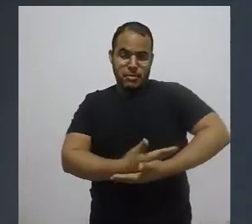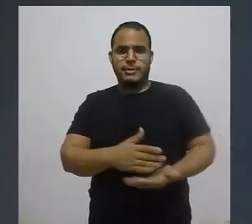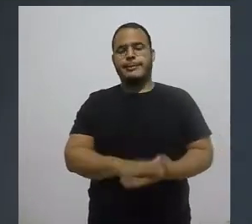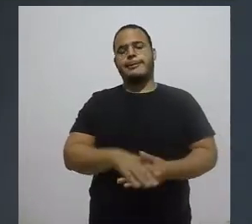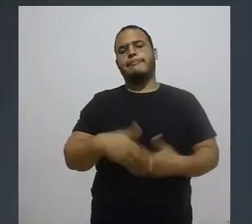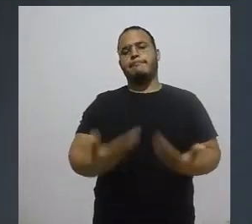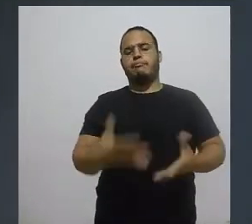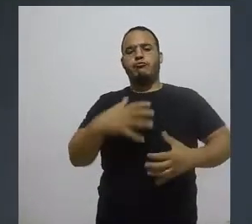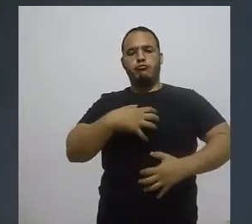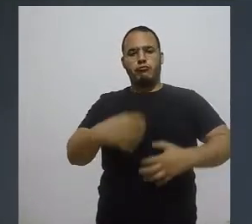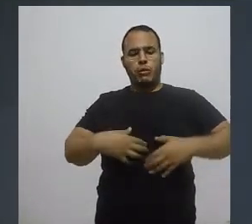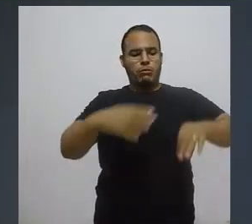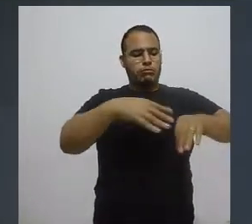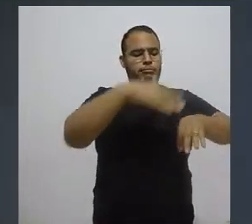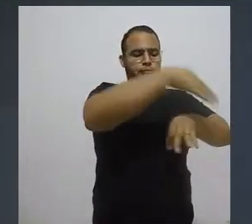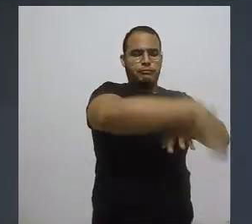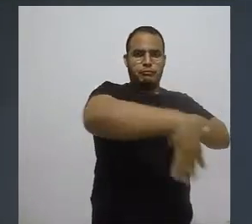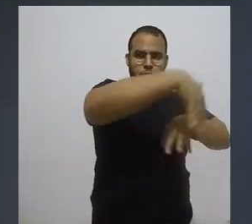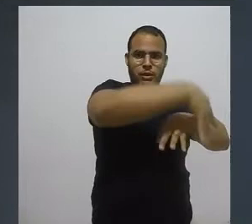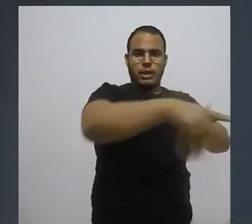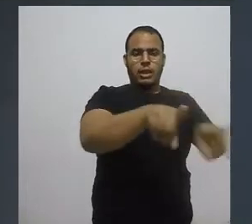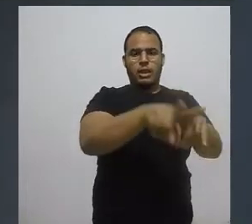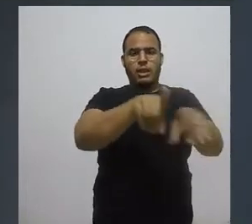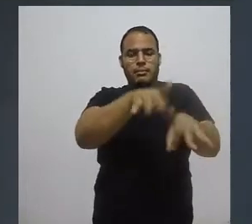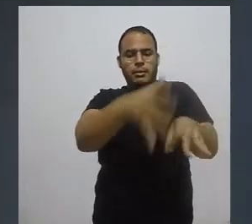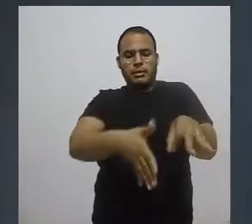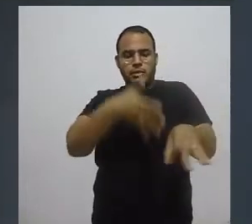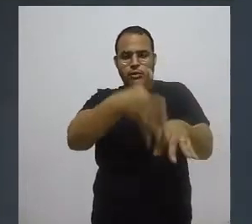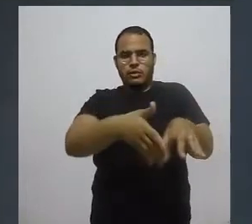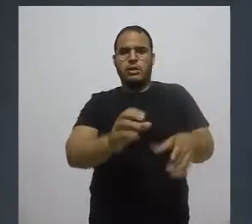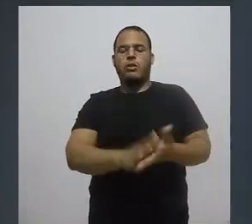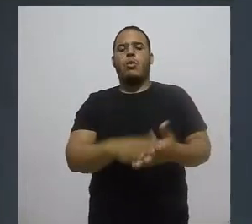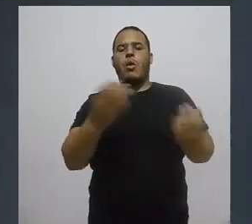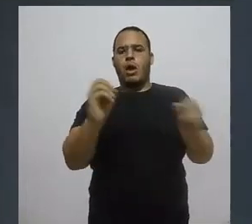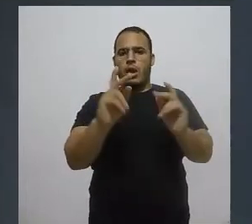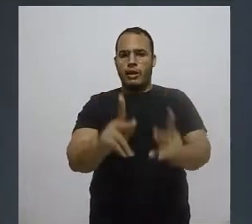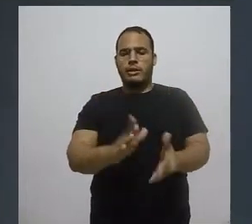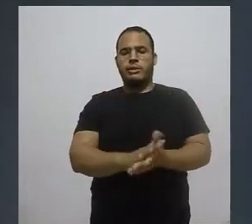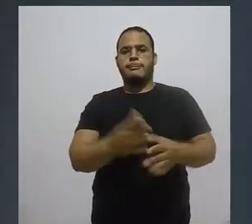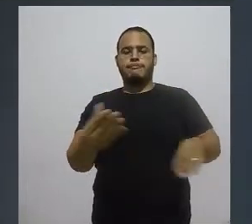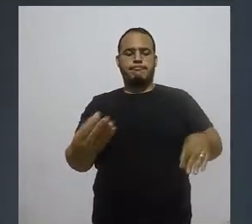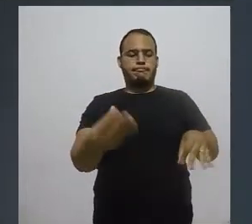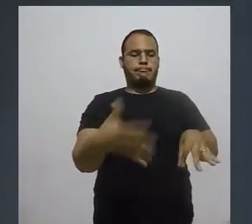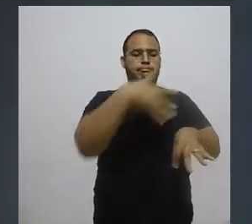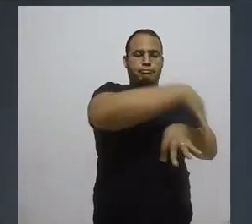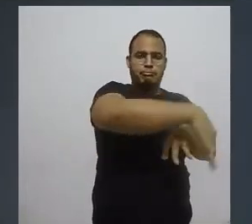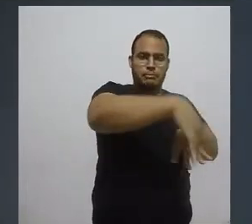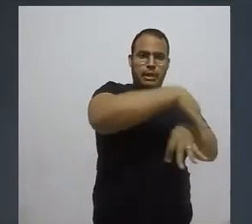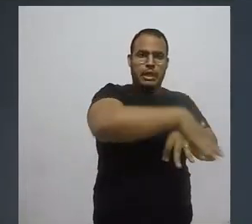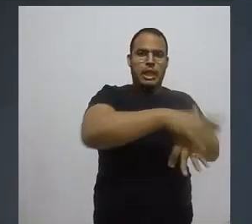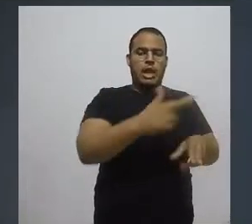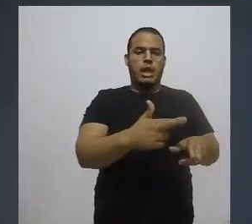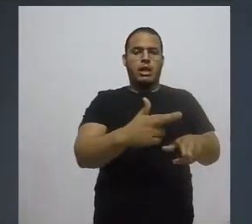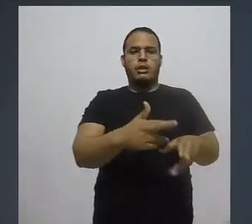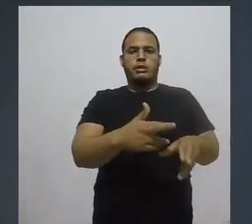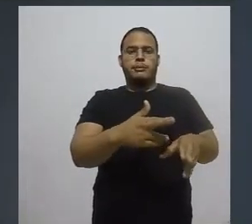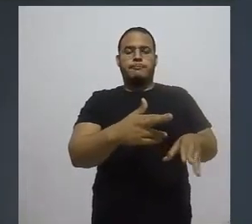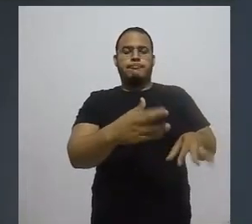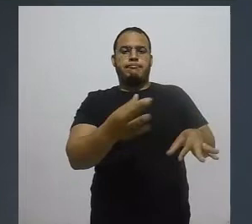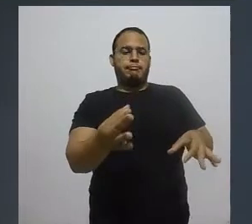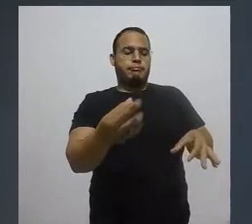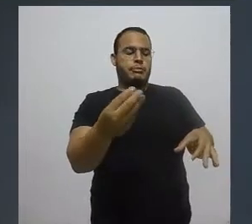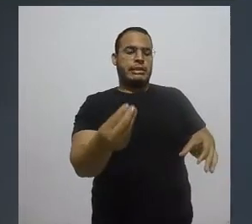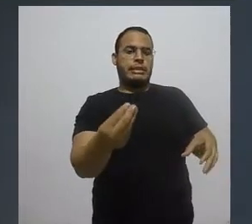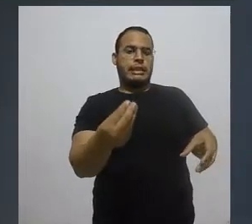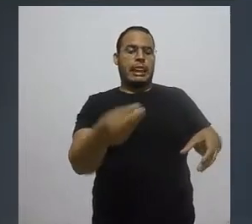pelos órgãos internos e externos. Como o próprio nome já diz, os órgãos internos são aqueles que estão depositados